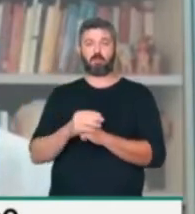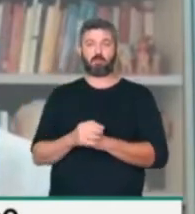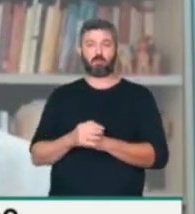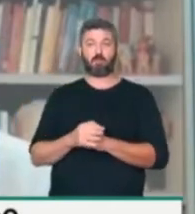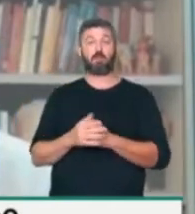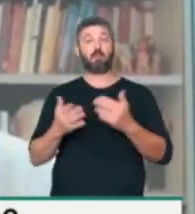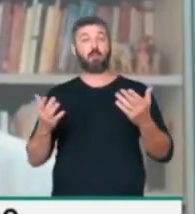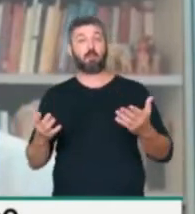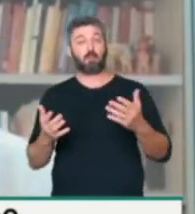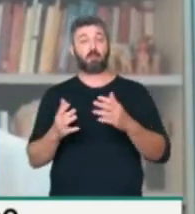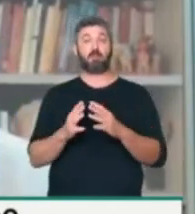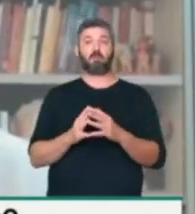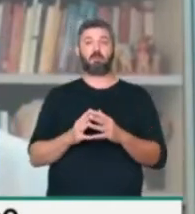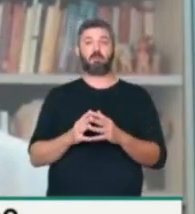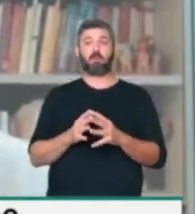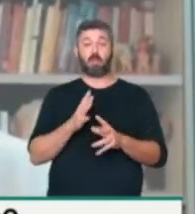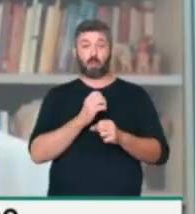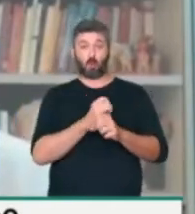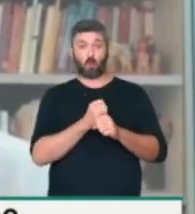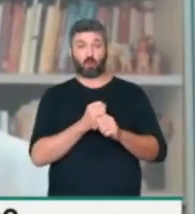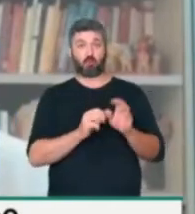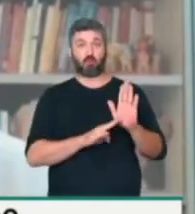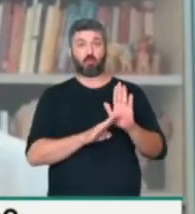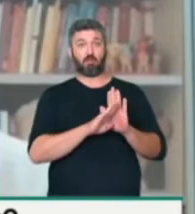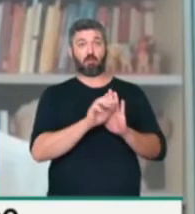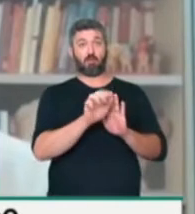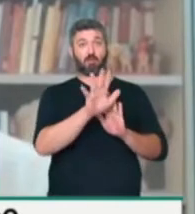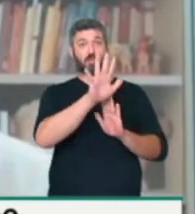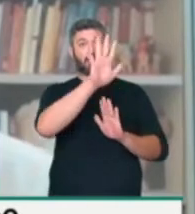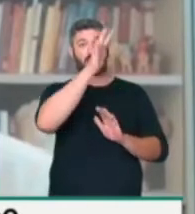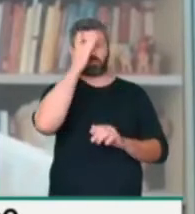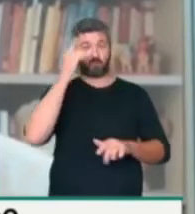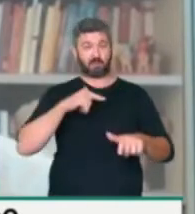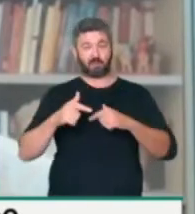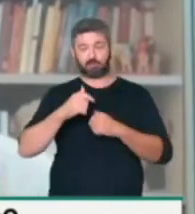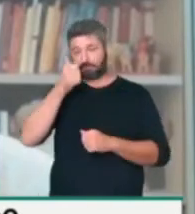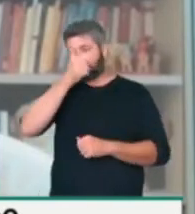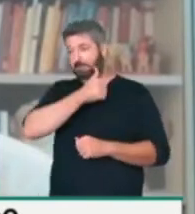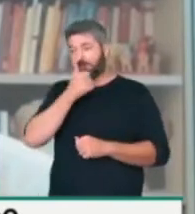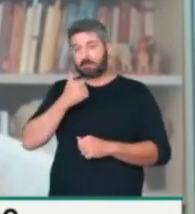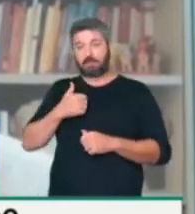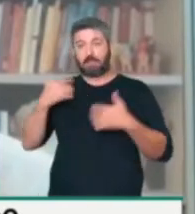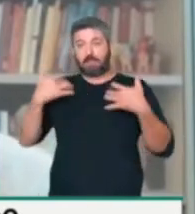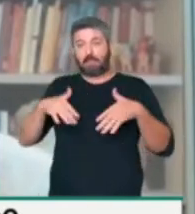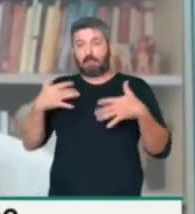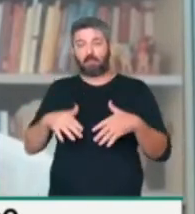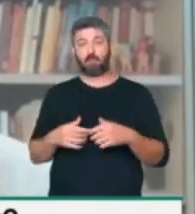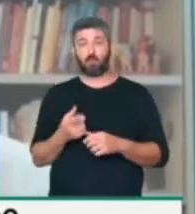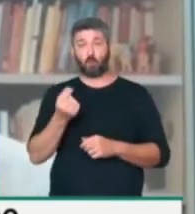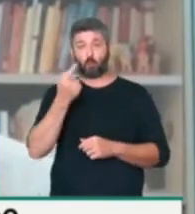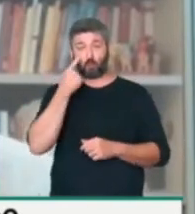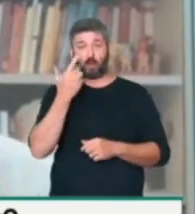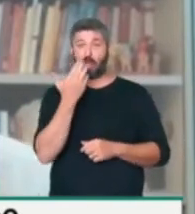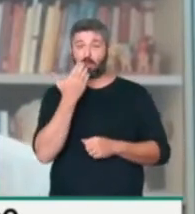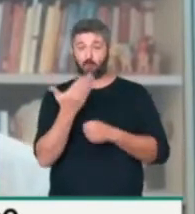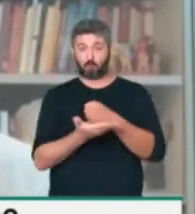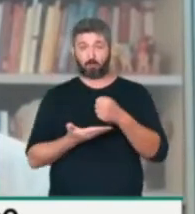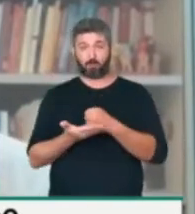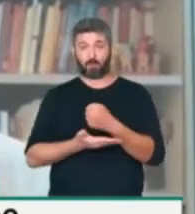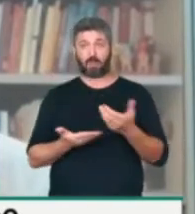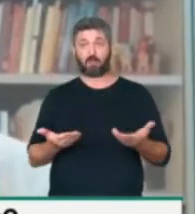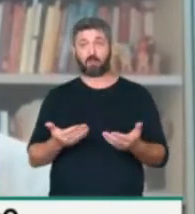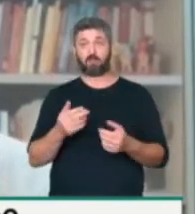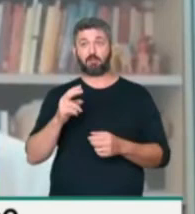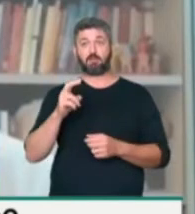e as contas estão aumentando para o trabalhador brasileiro. Se a gente olhar o custo da cesta básica, a gente teve um incremento